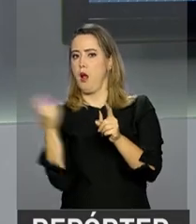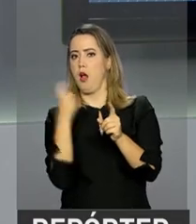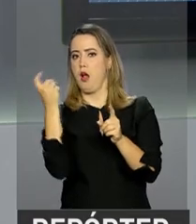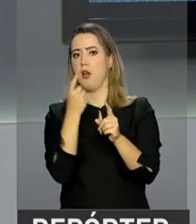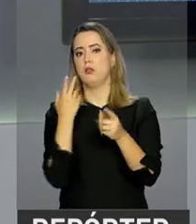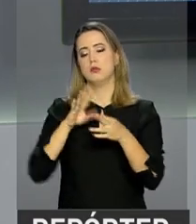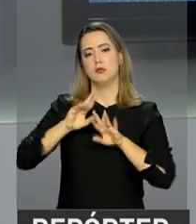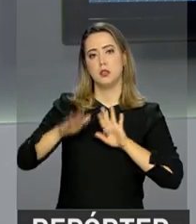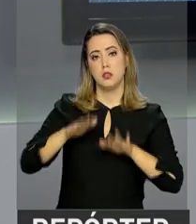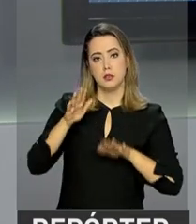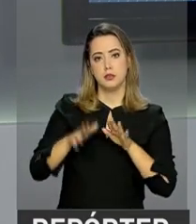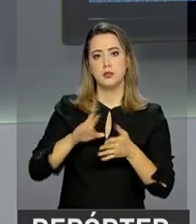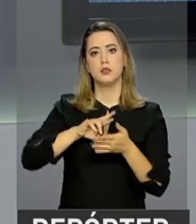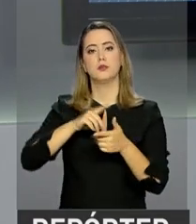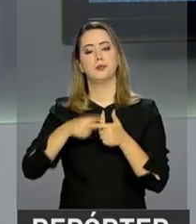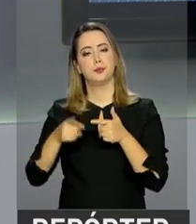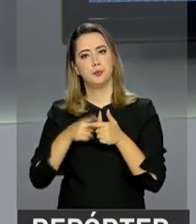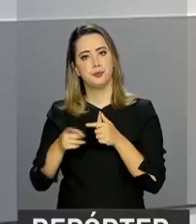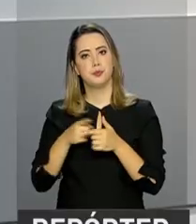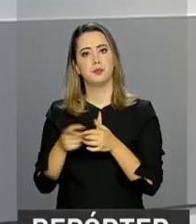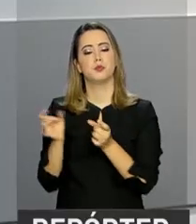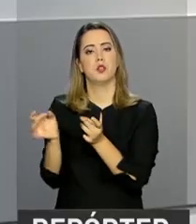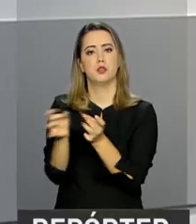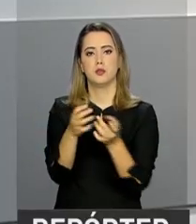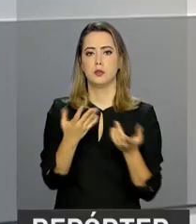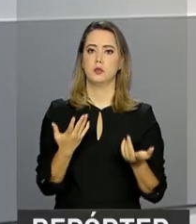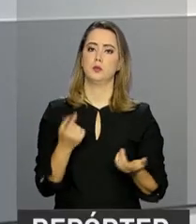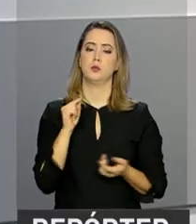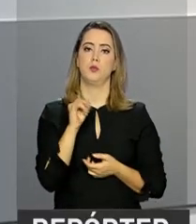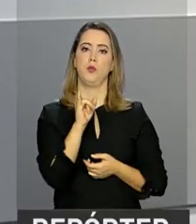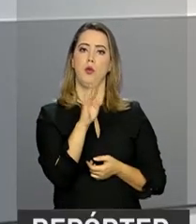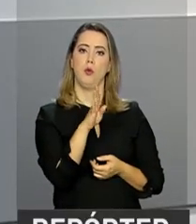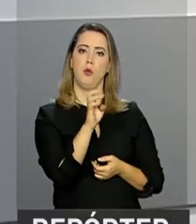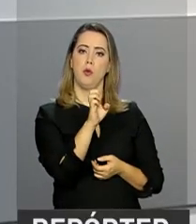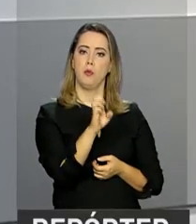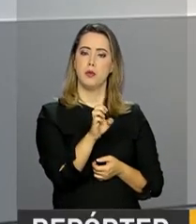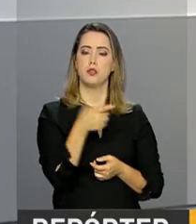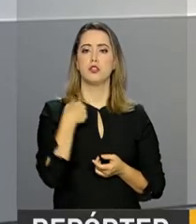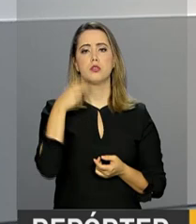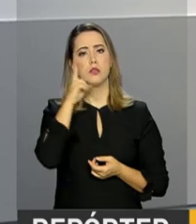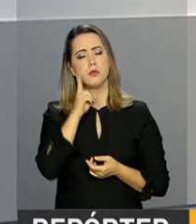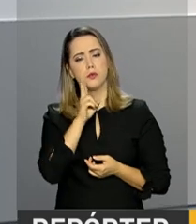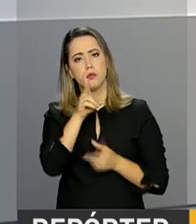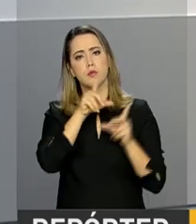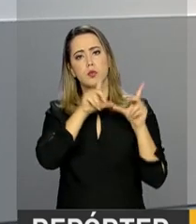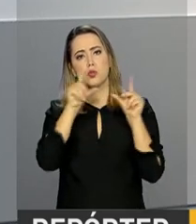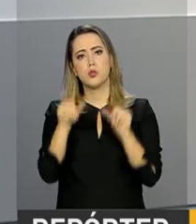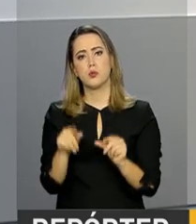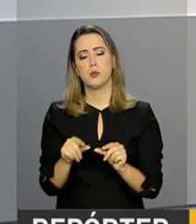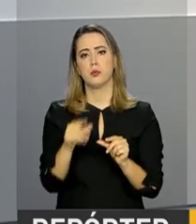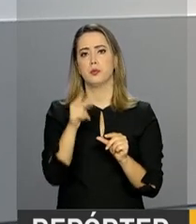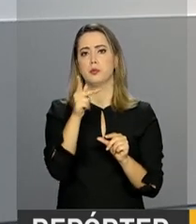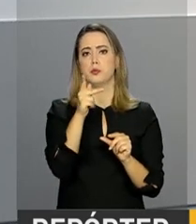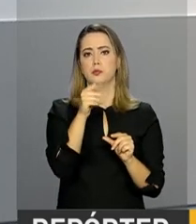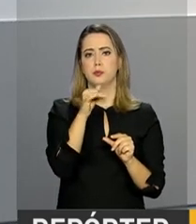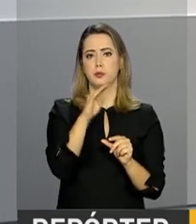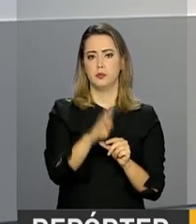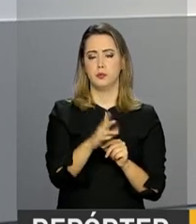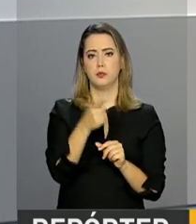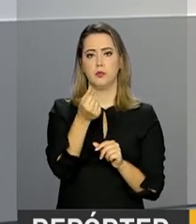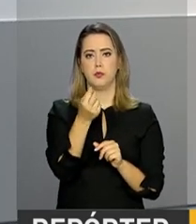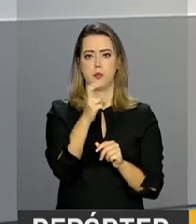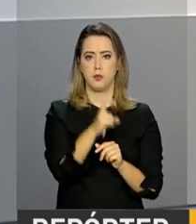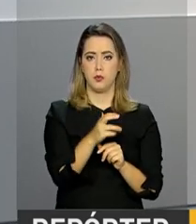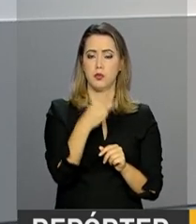certas condições de mercado, por exemplo. O IBGE revisou a queda do PIB em 2015 de 3,8%